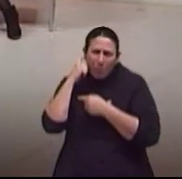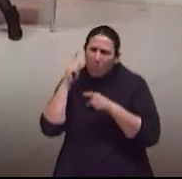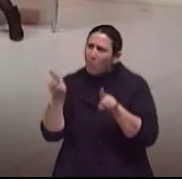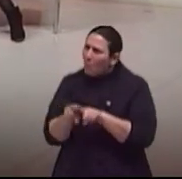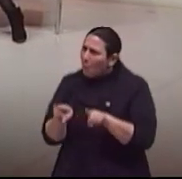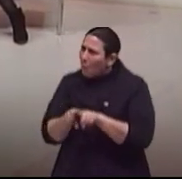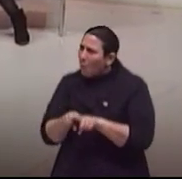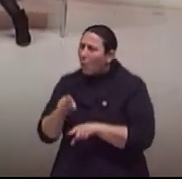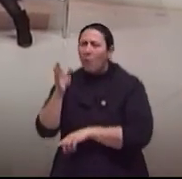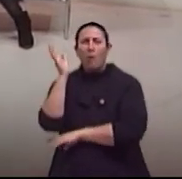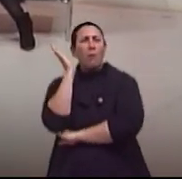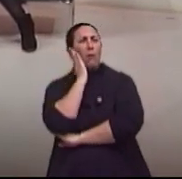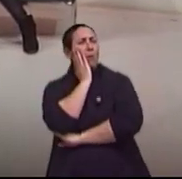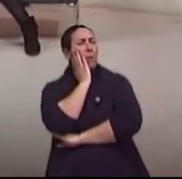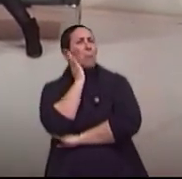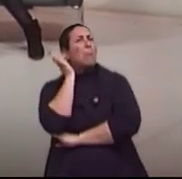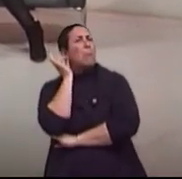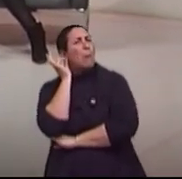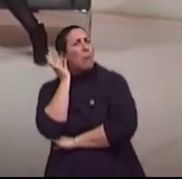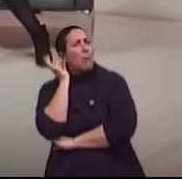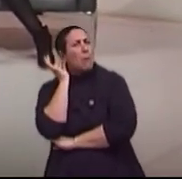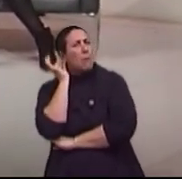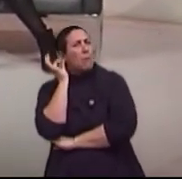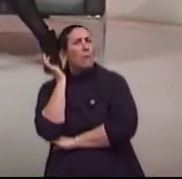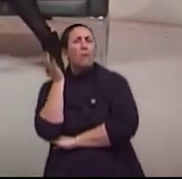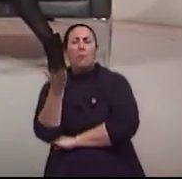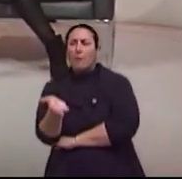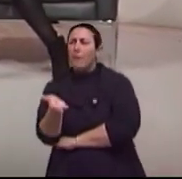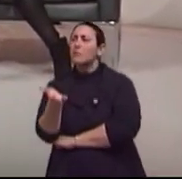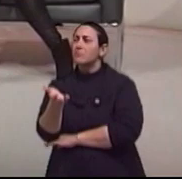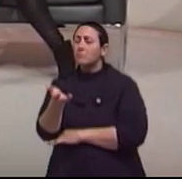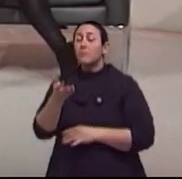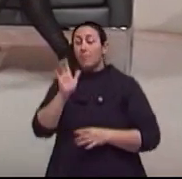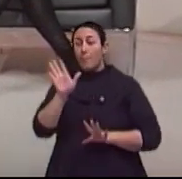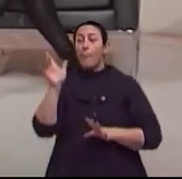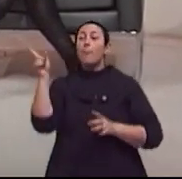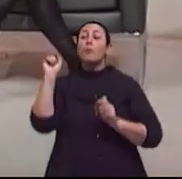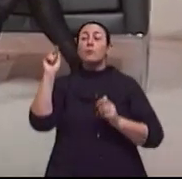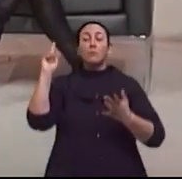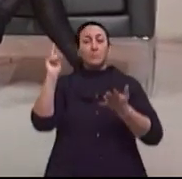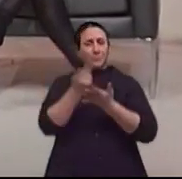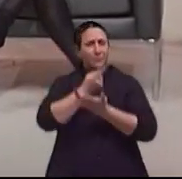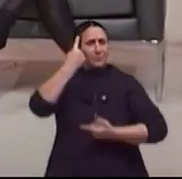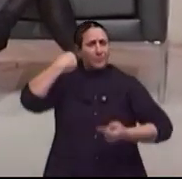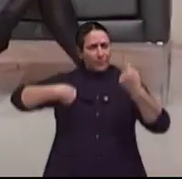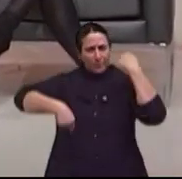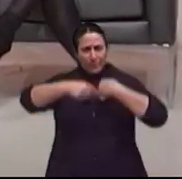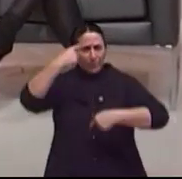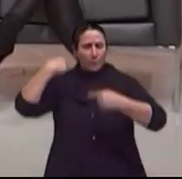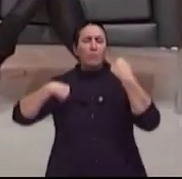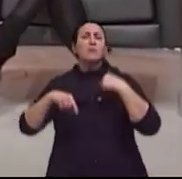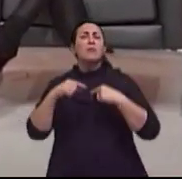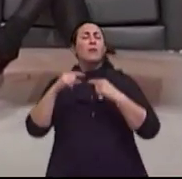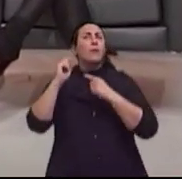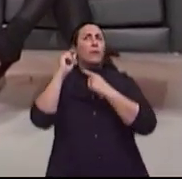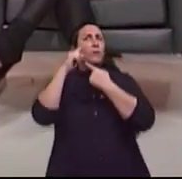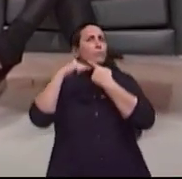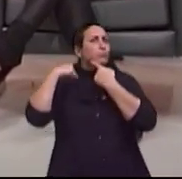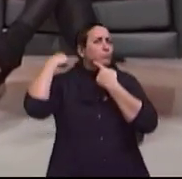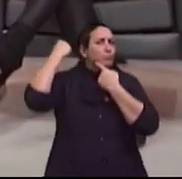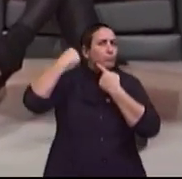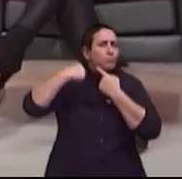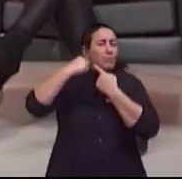maravilha gente por que que atinge a nossa circulação ela é minúscula né são os menores